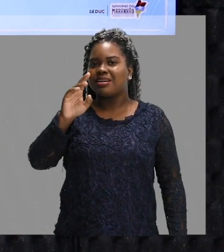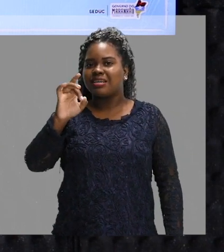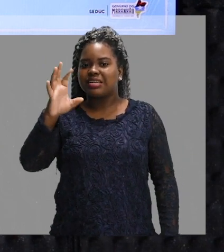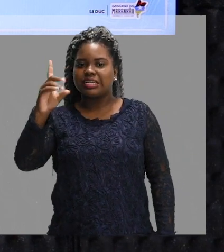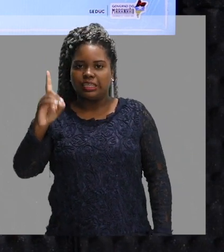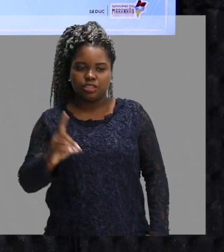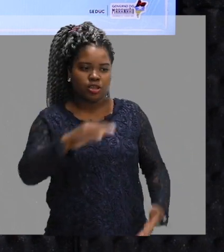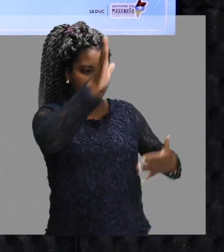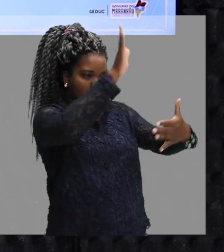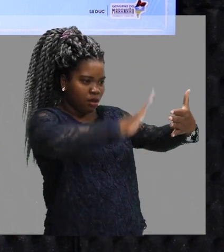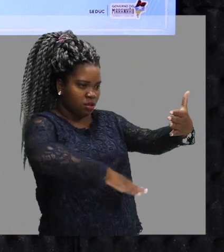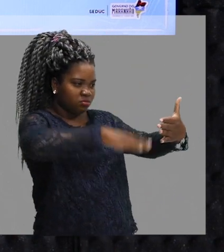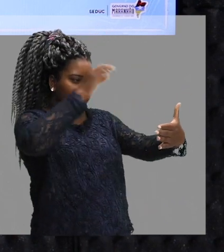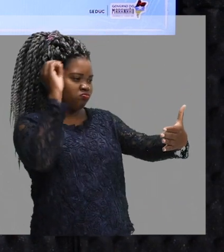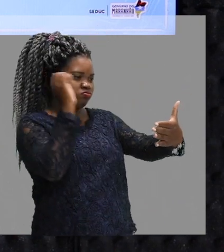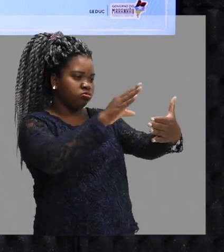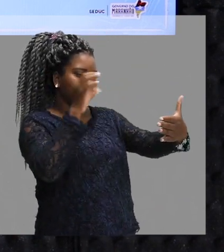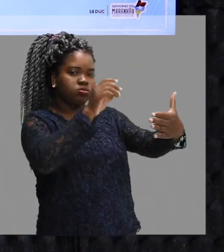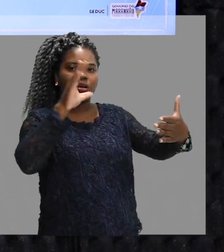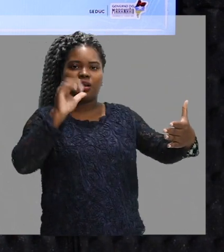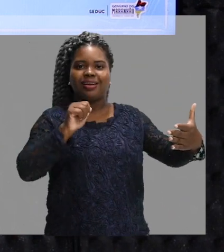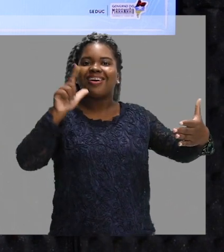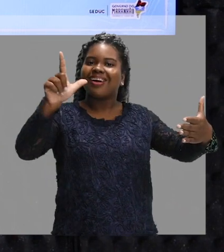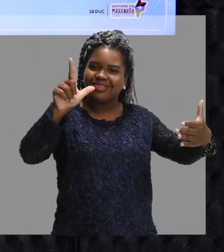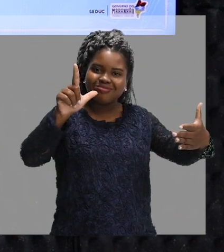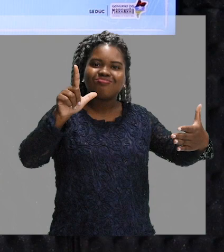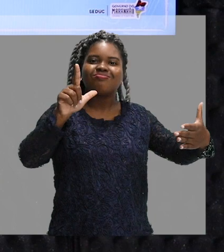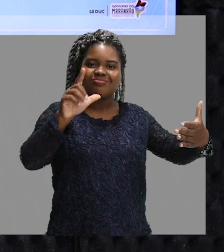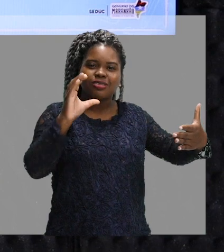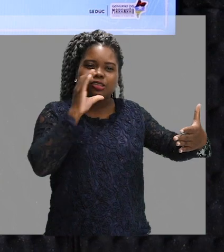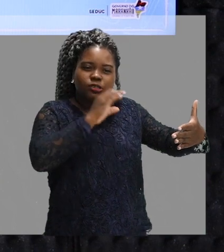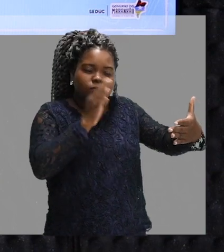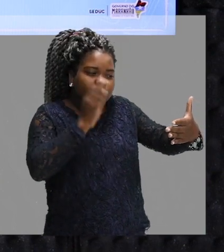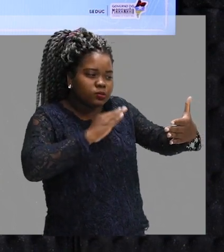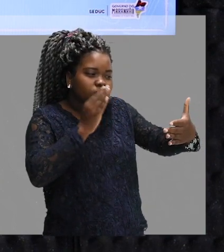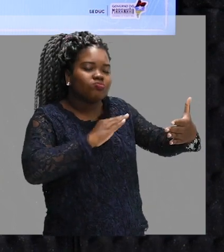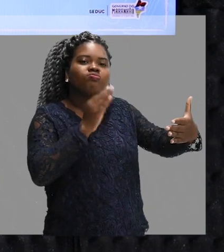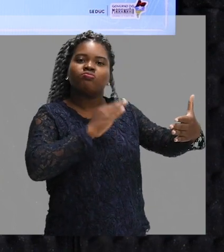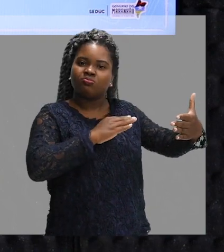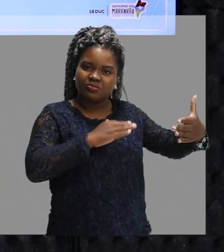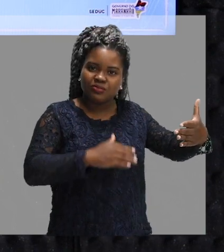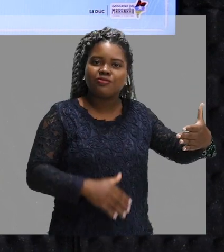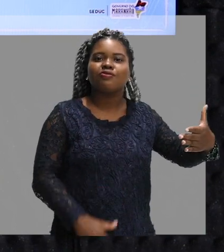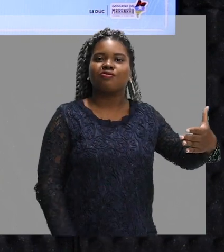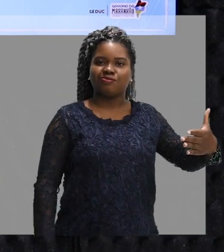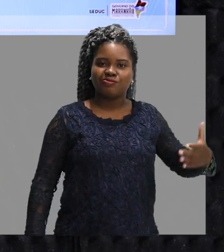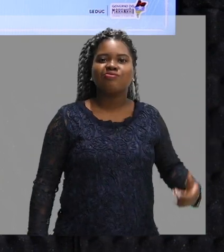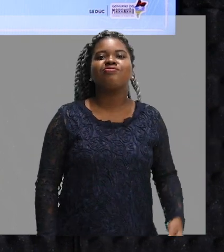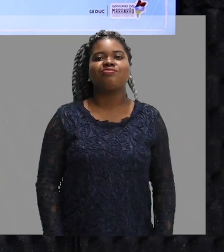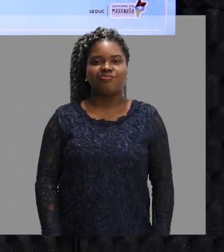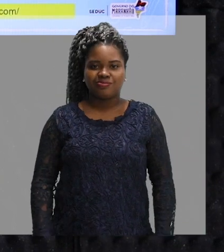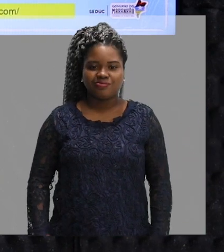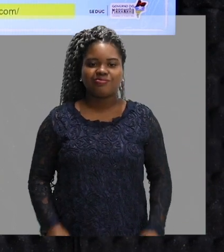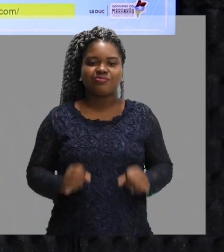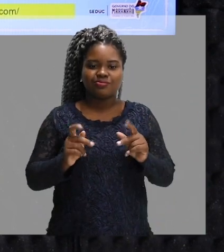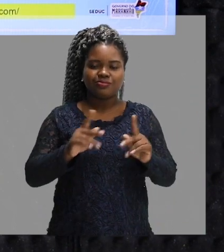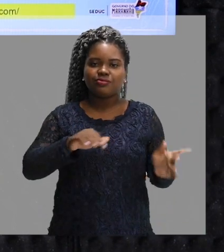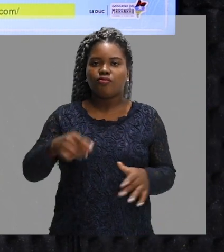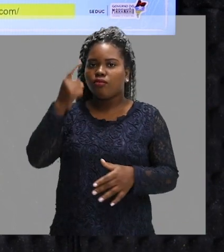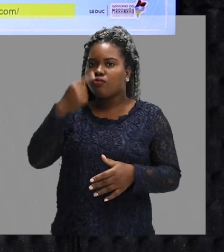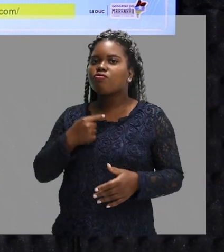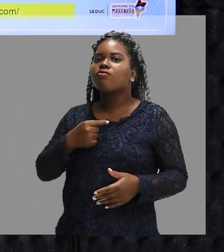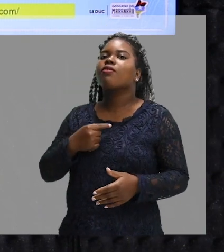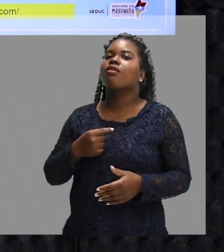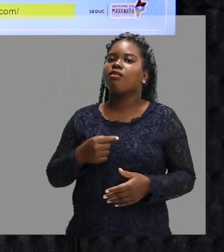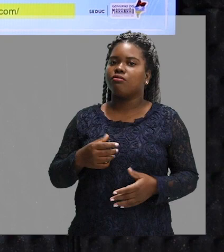todinha, tacava cal e aí até esquentava, a galera botava a mão porque havia uma reação termoquímica da cal sobre o barro úmido. E